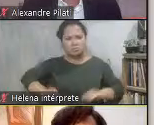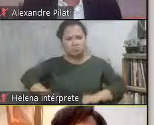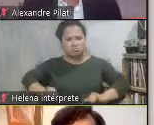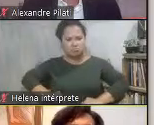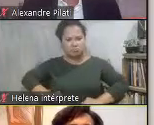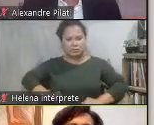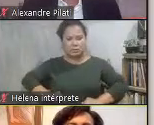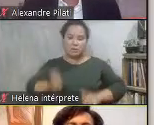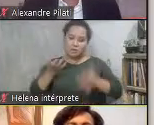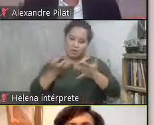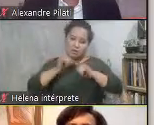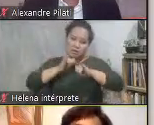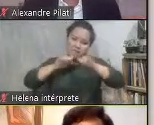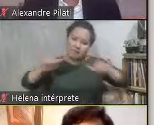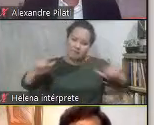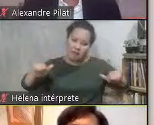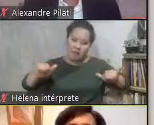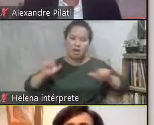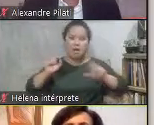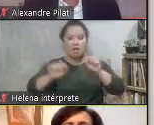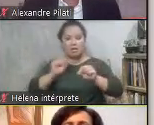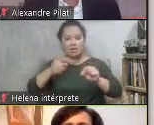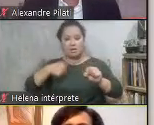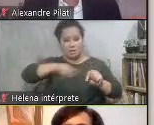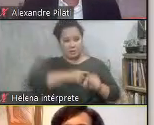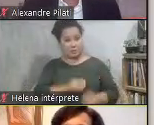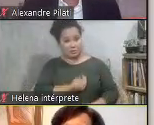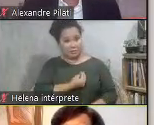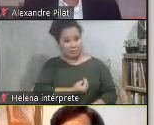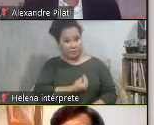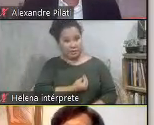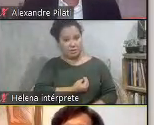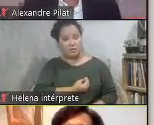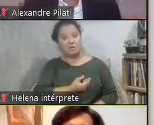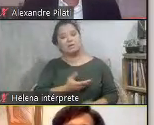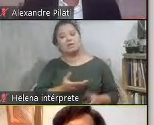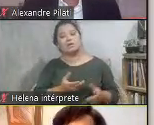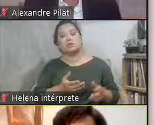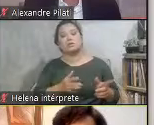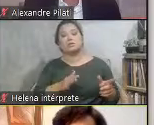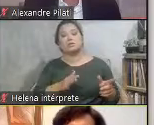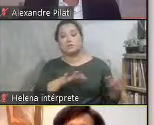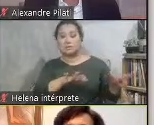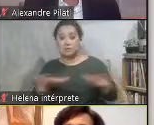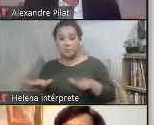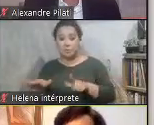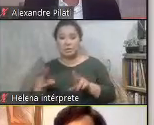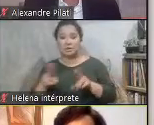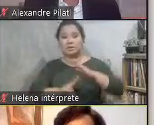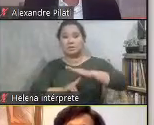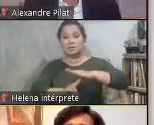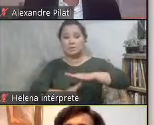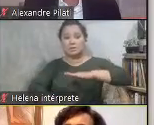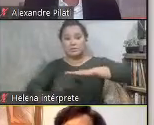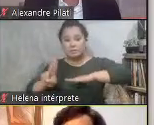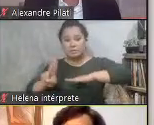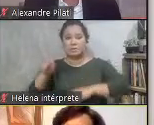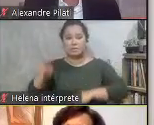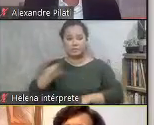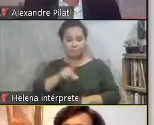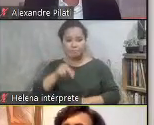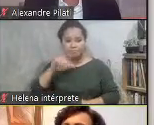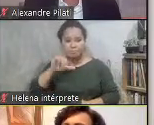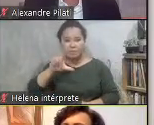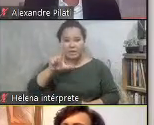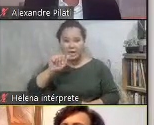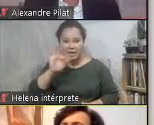já que é amplamente destacado pelo professor Pilate, mas dizer que nós